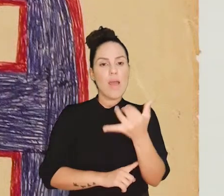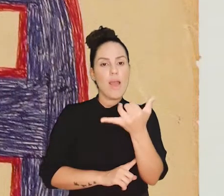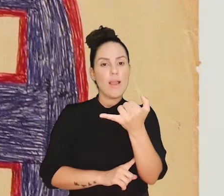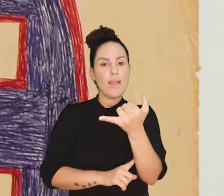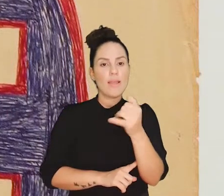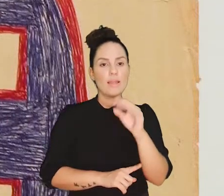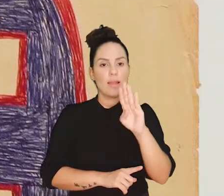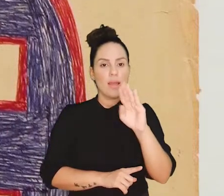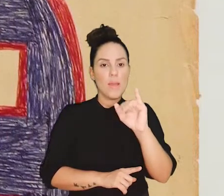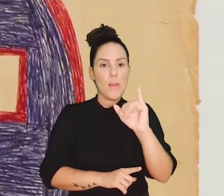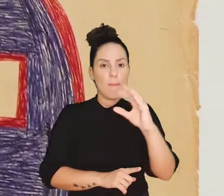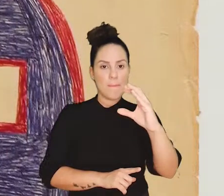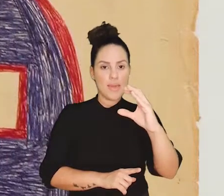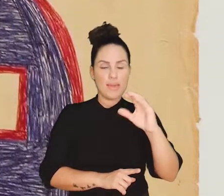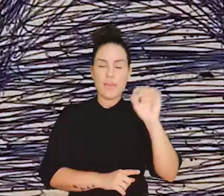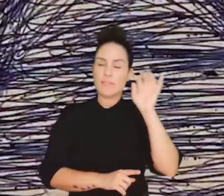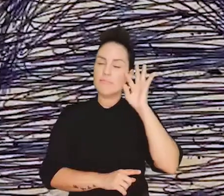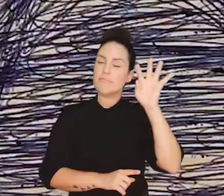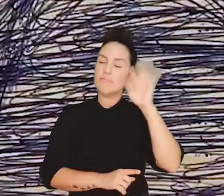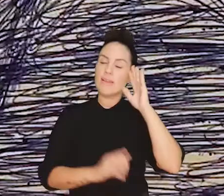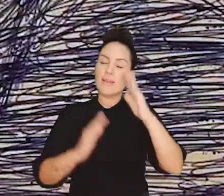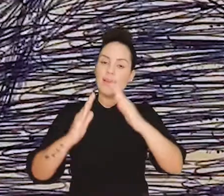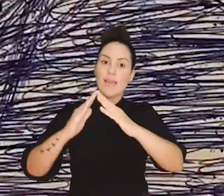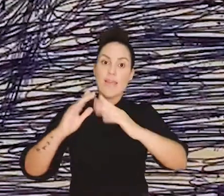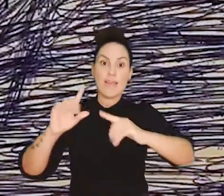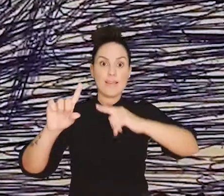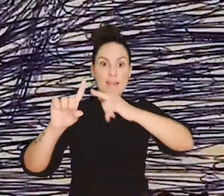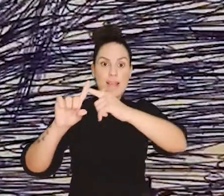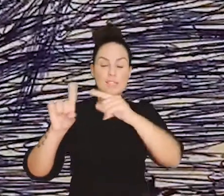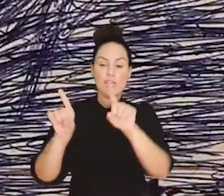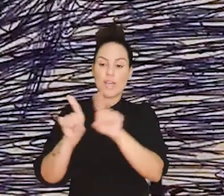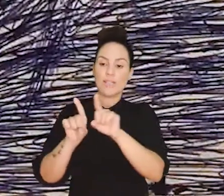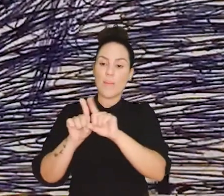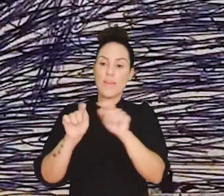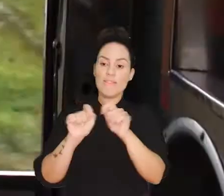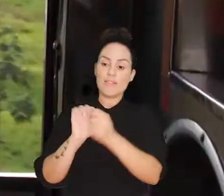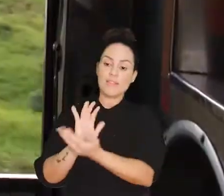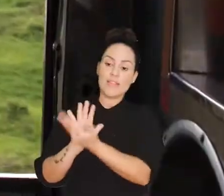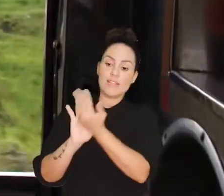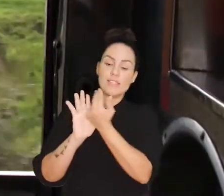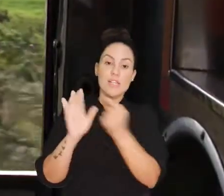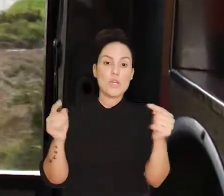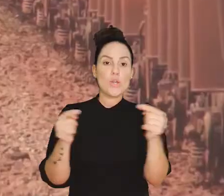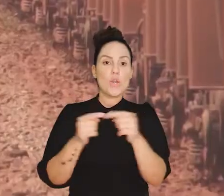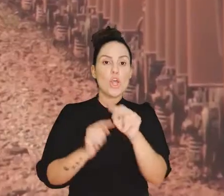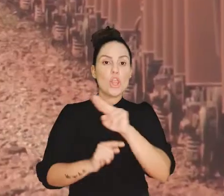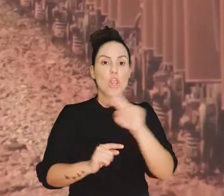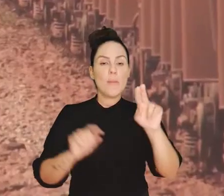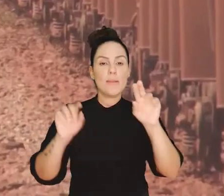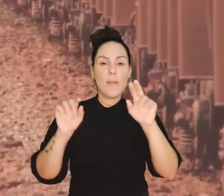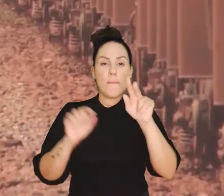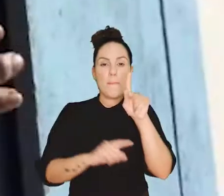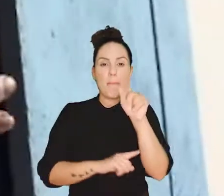ele é capaz de imaginar um santuário ou mesmo nomear o paraíso.